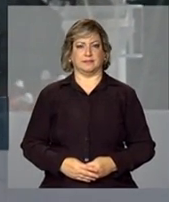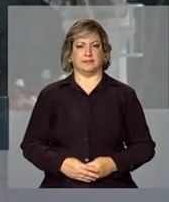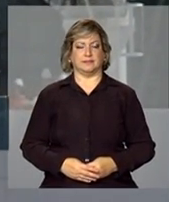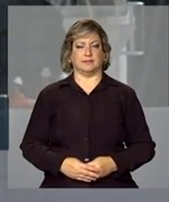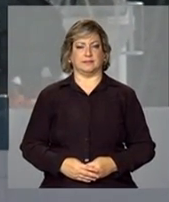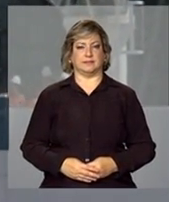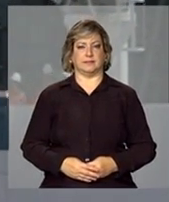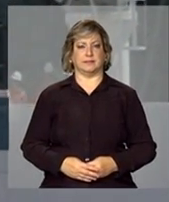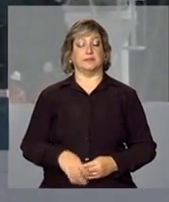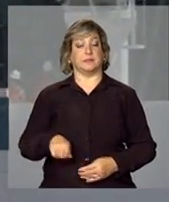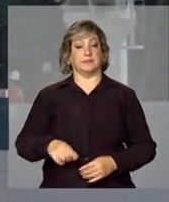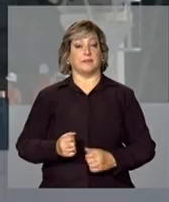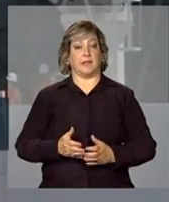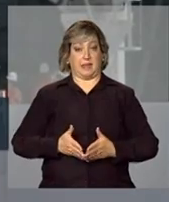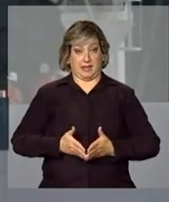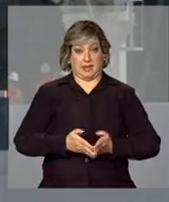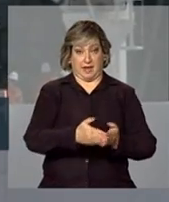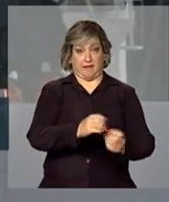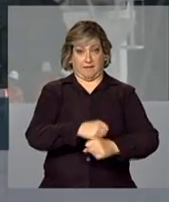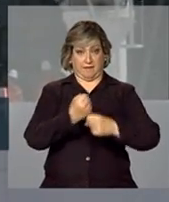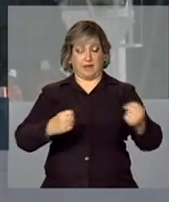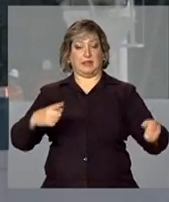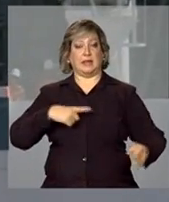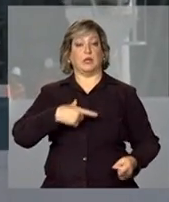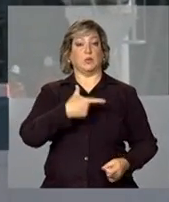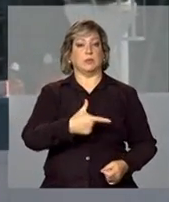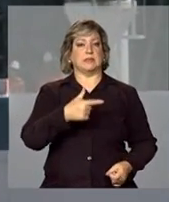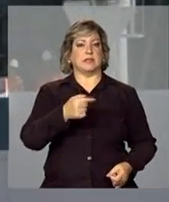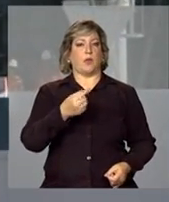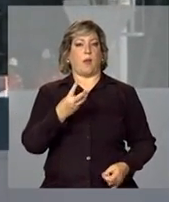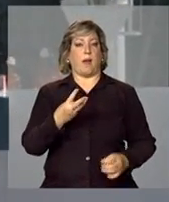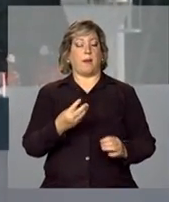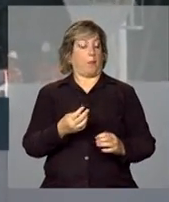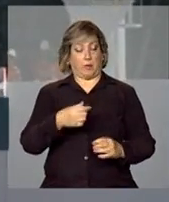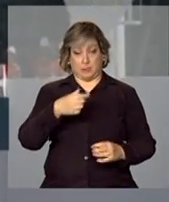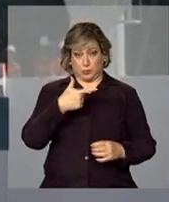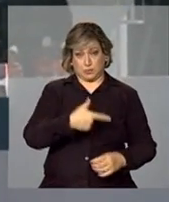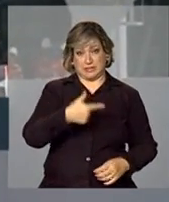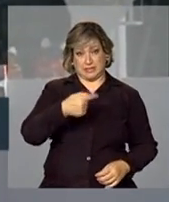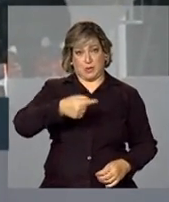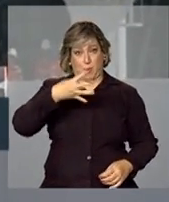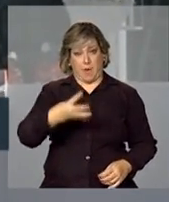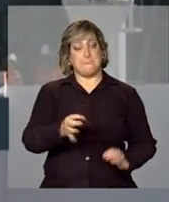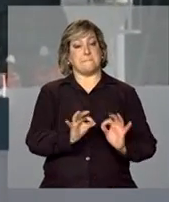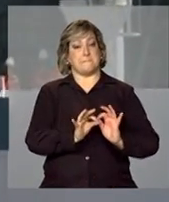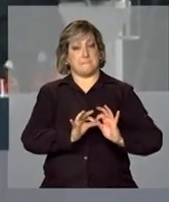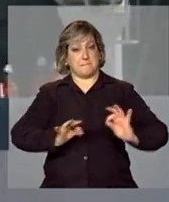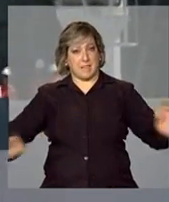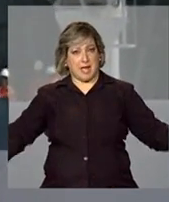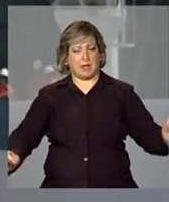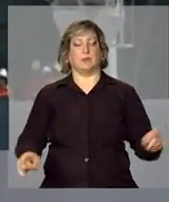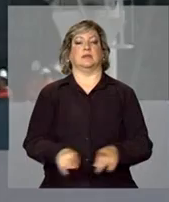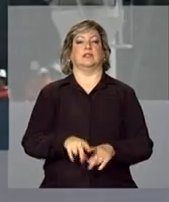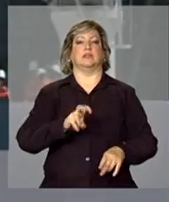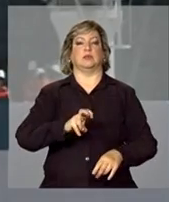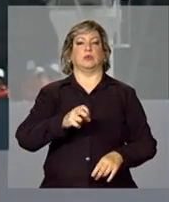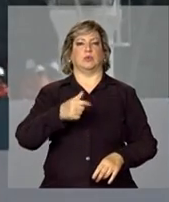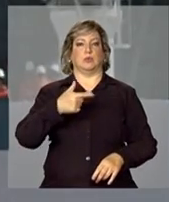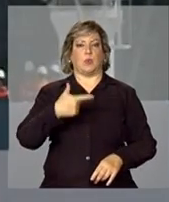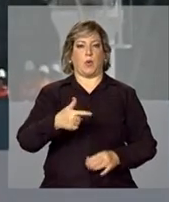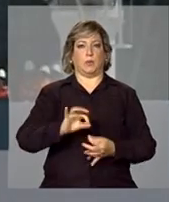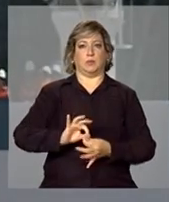navio navio que tem 274 m de comprimento 52 m de